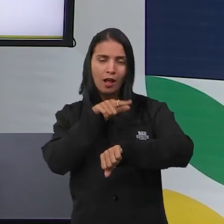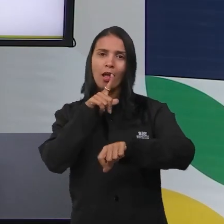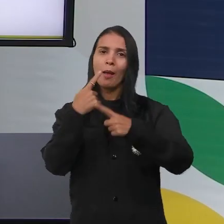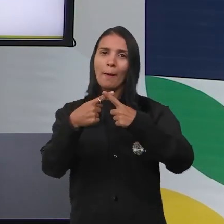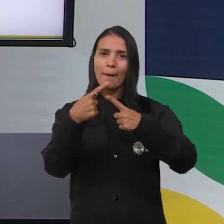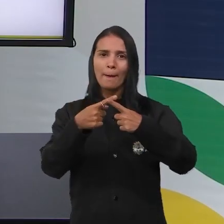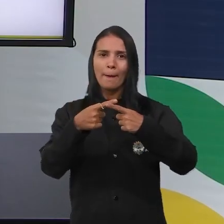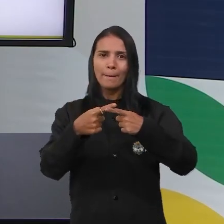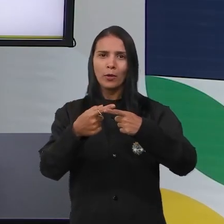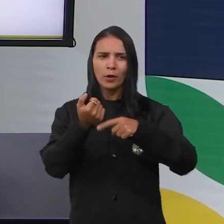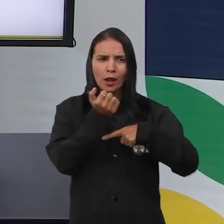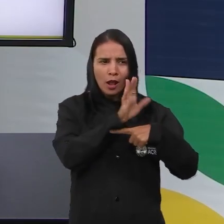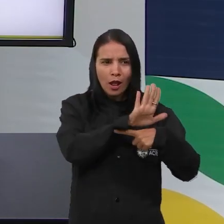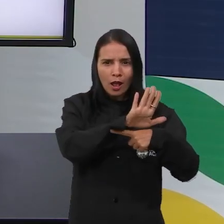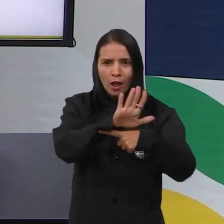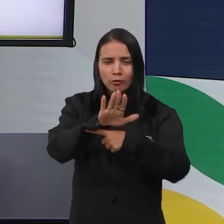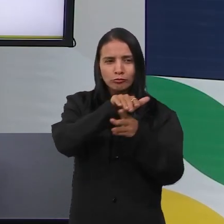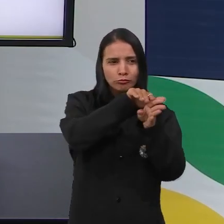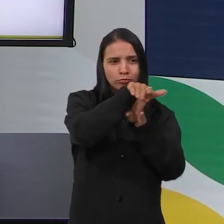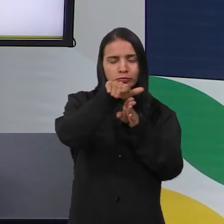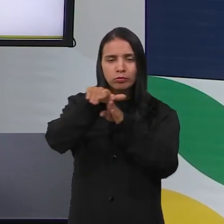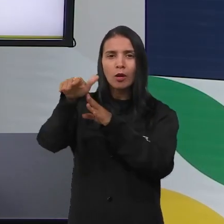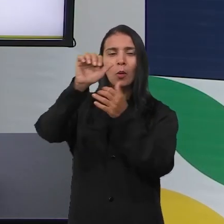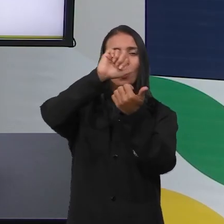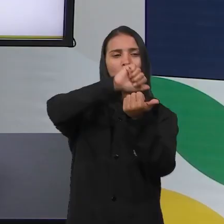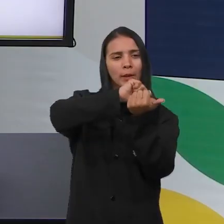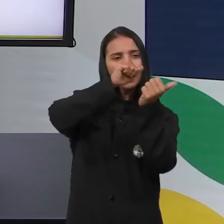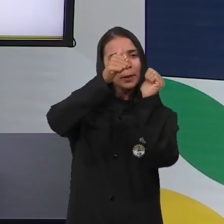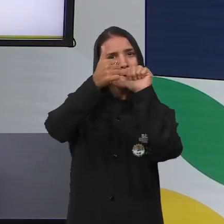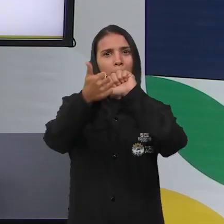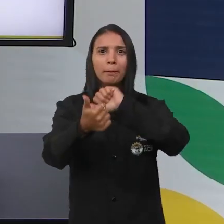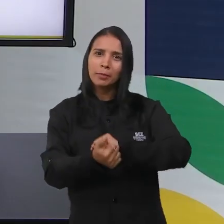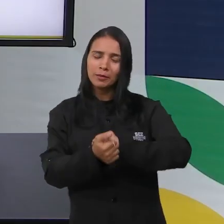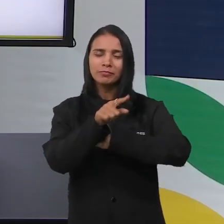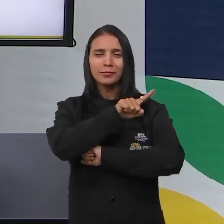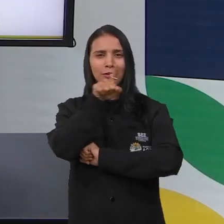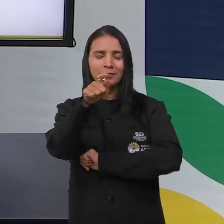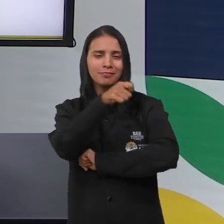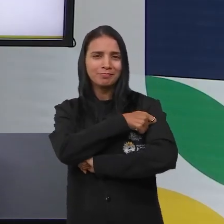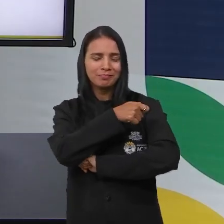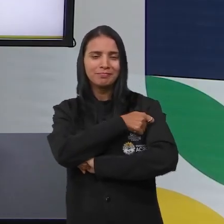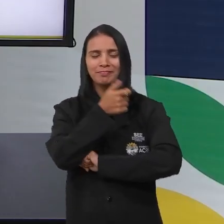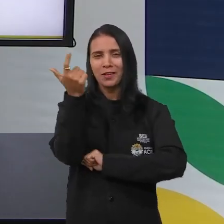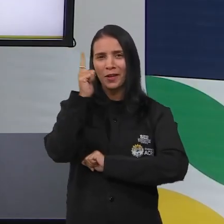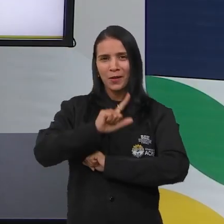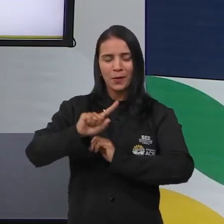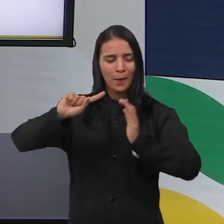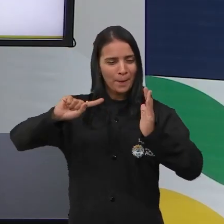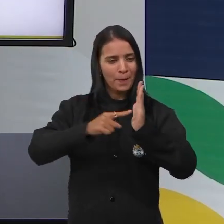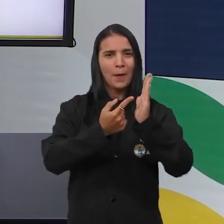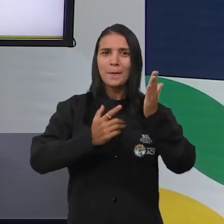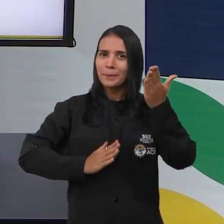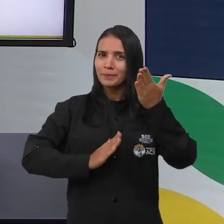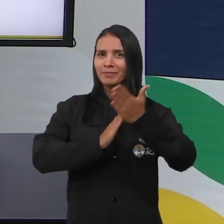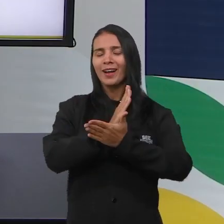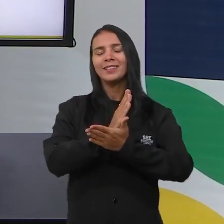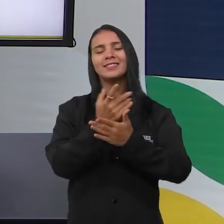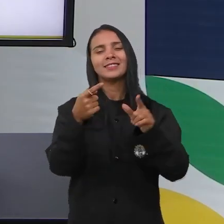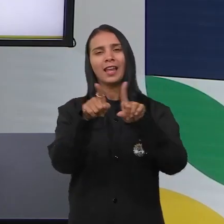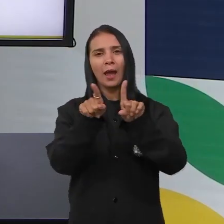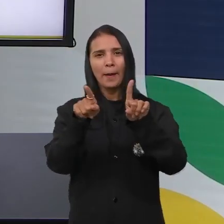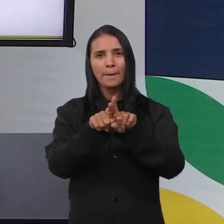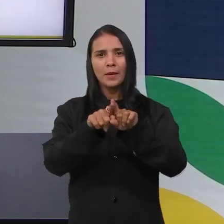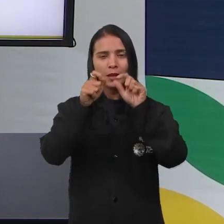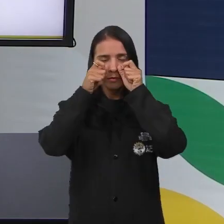ressignificado, né, reestruturado de uma outra forma para que o aluno tenha acesso e consiga ter uma visão um pouco mais ampla,